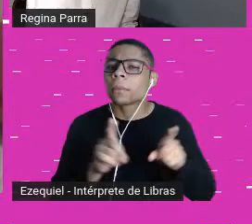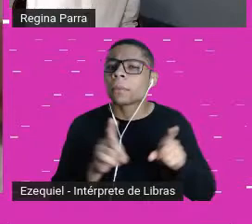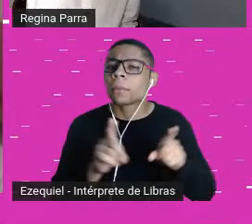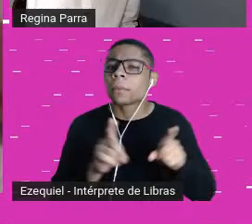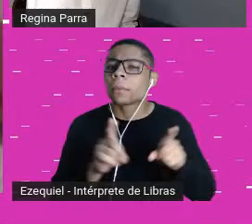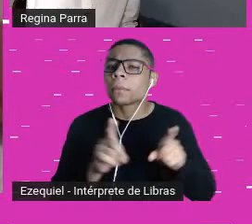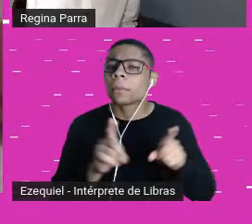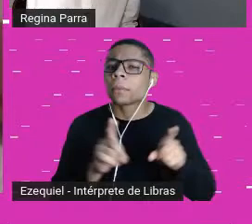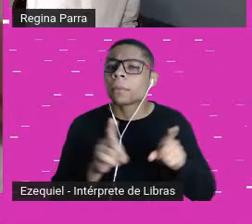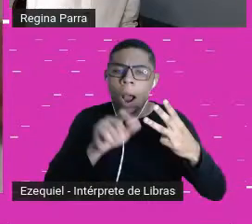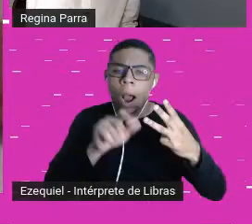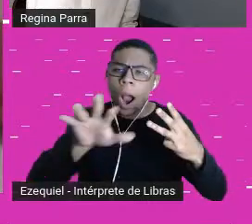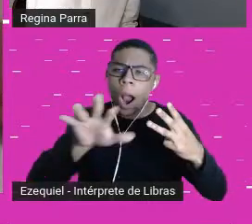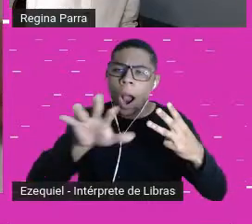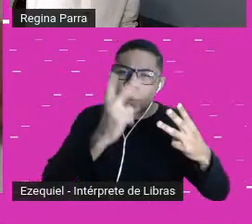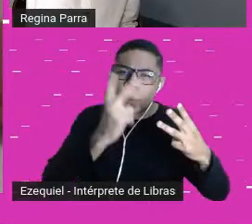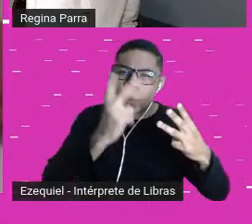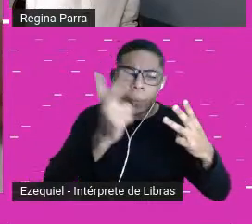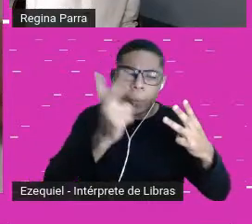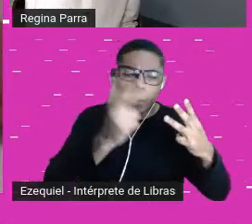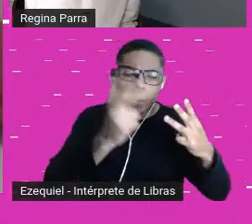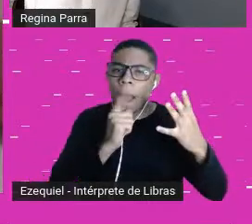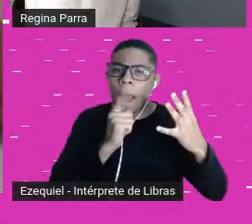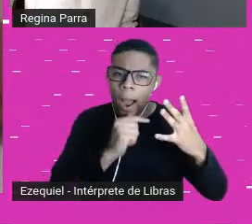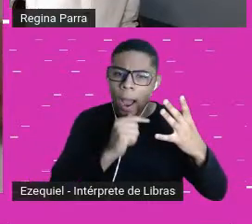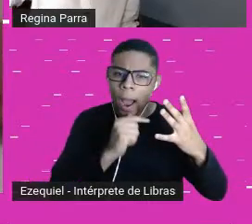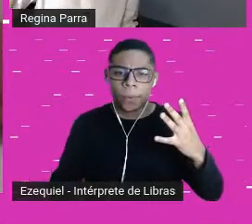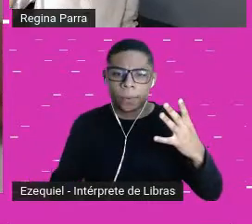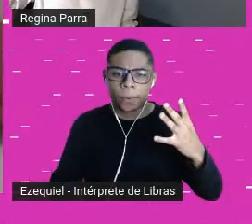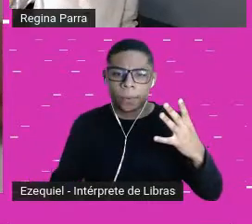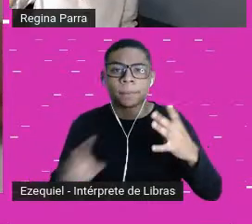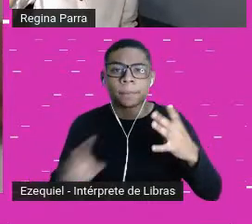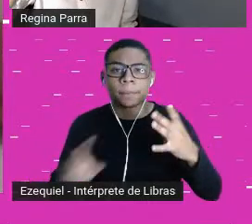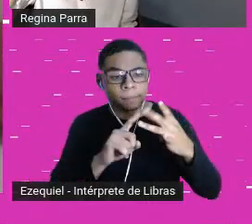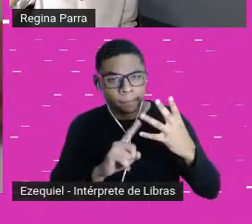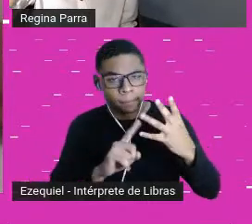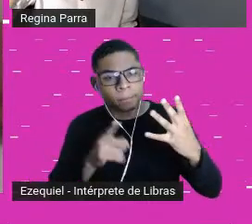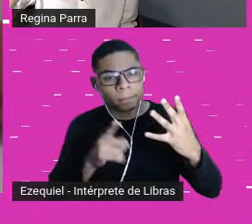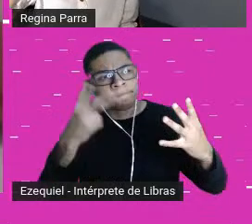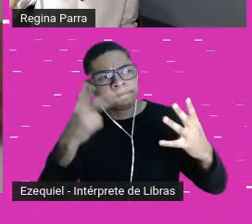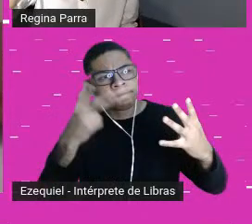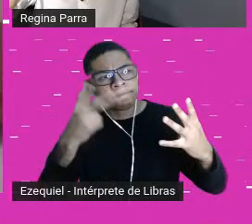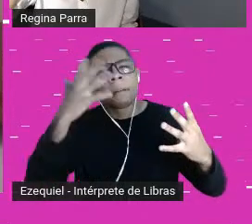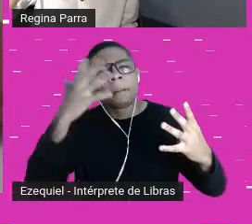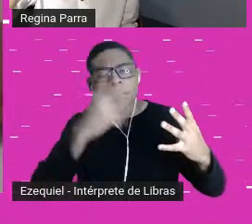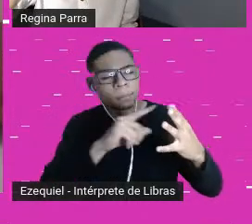água, nessa concepção tão linda, né, cenográfica que foi do Hideki,